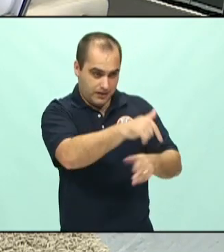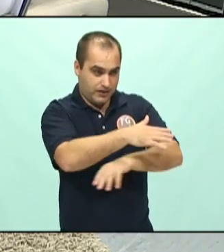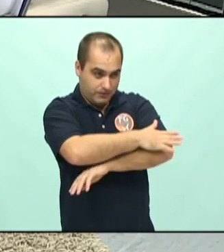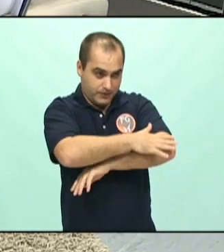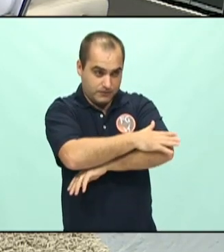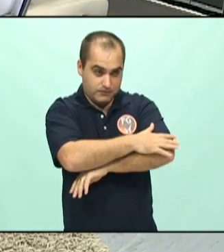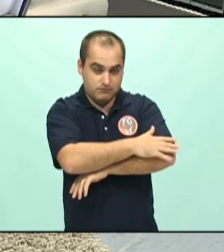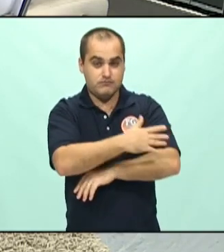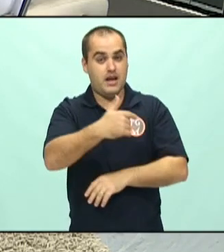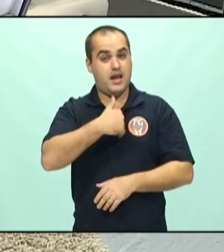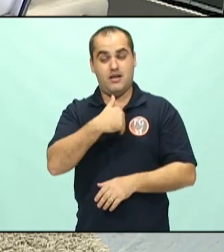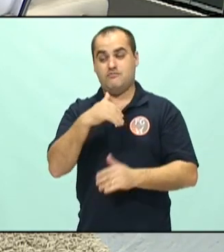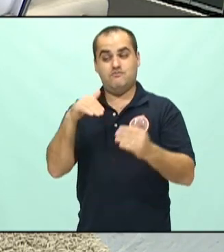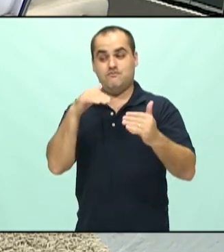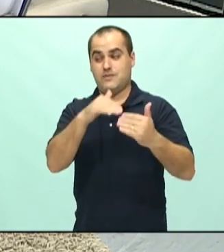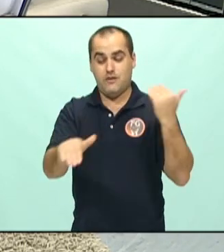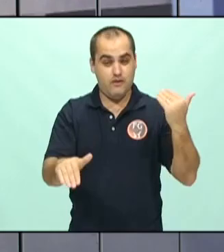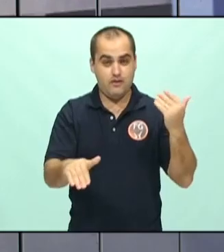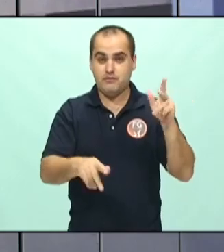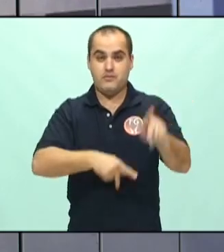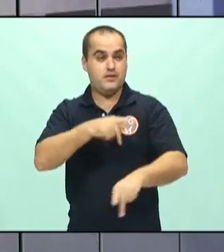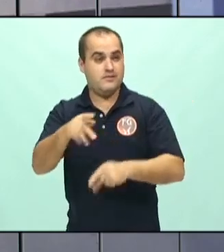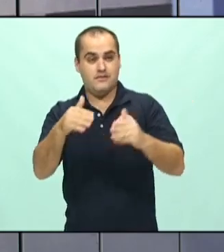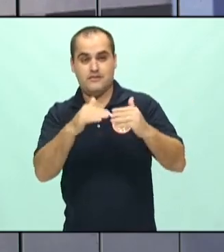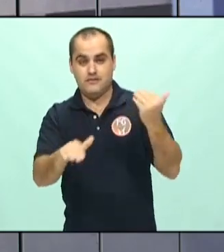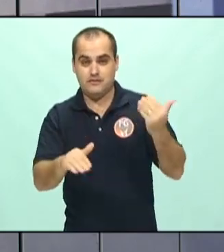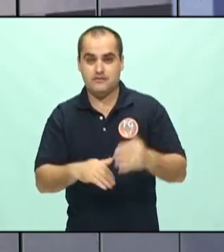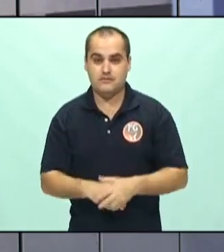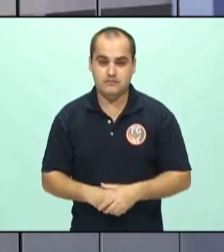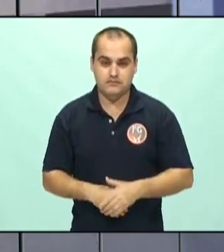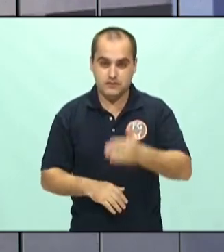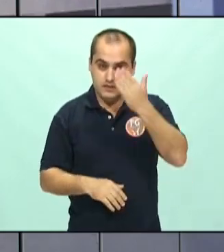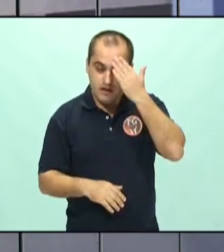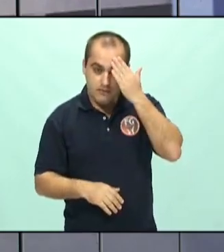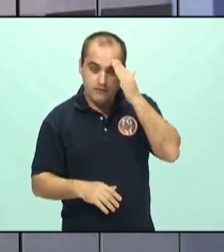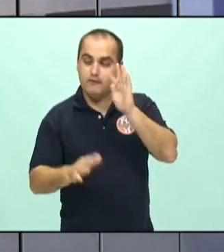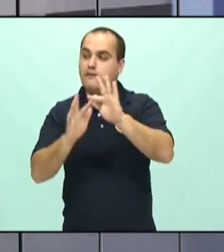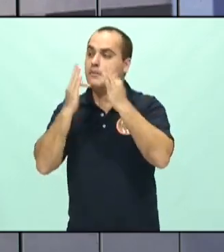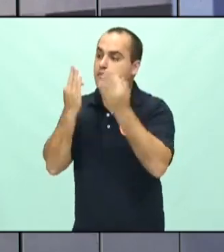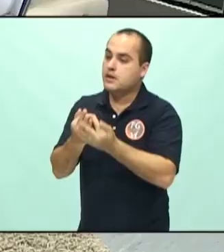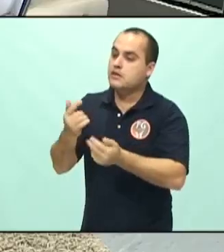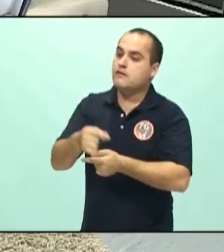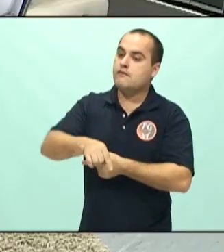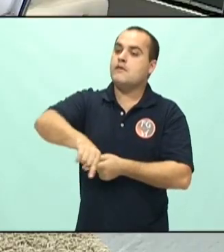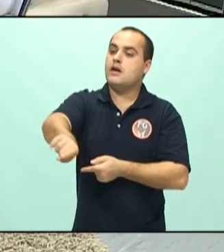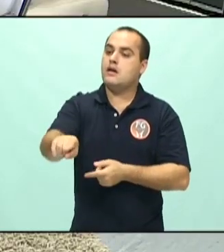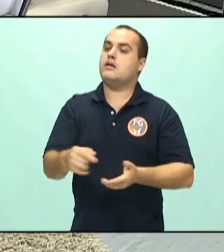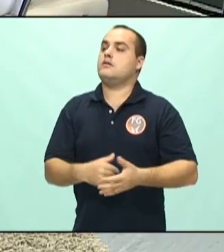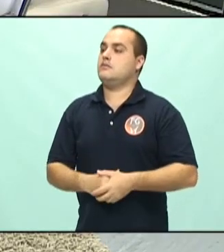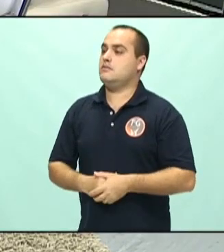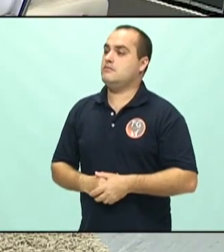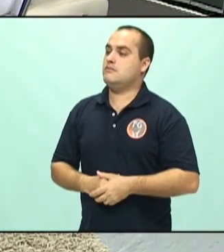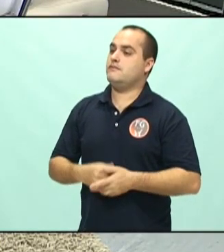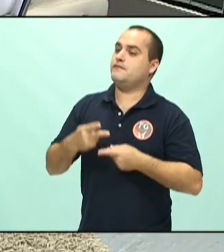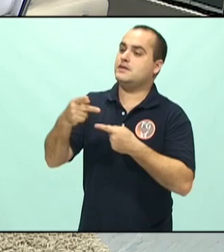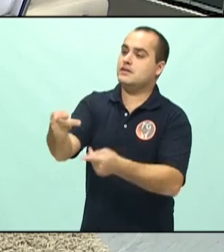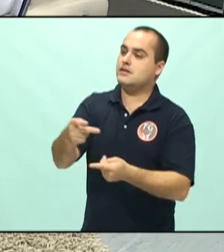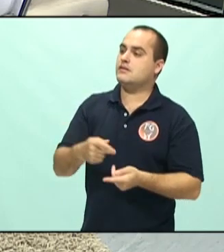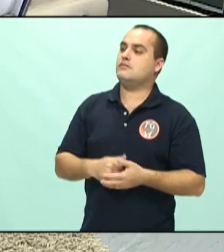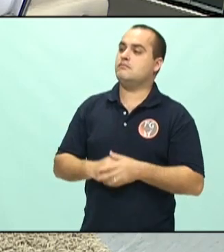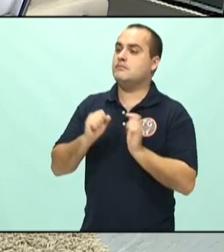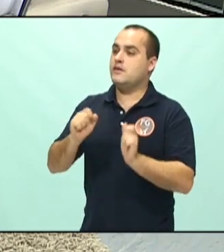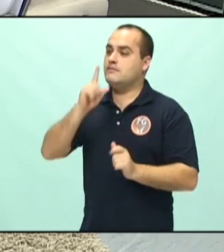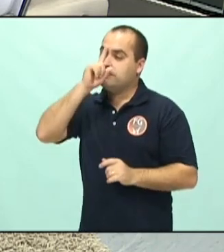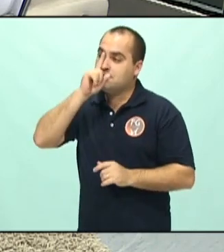população também não porque vai a família lhe oscar tom estão atacando assim atacando do rio indo então eu inclusive